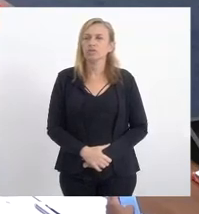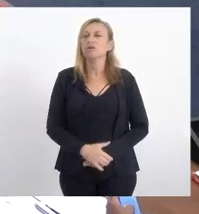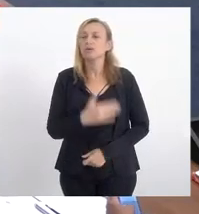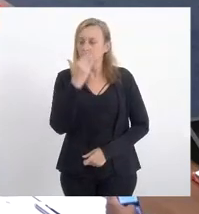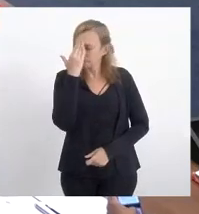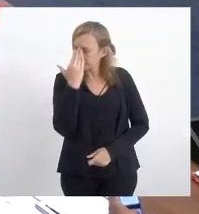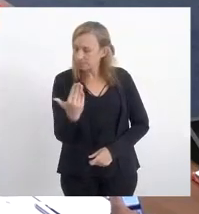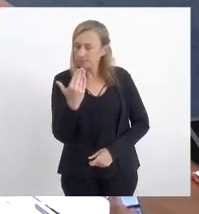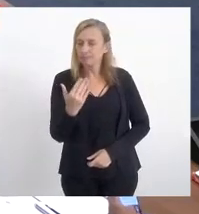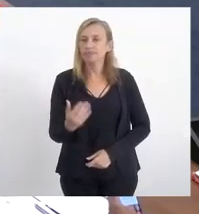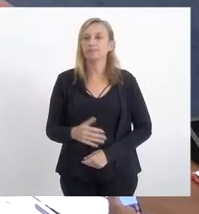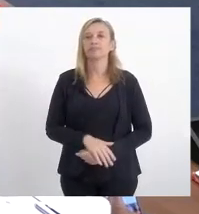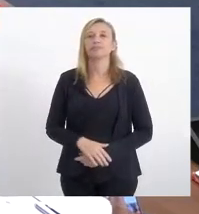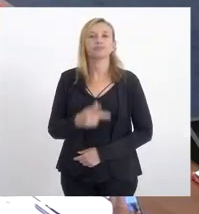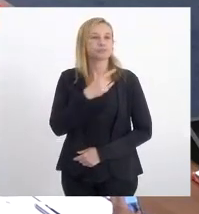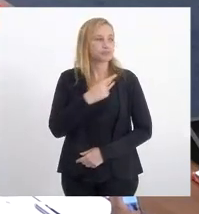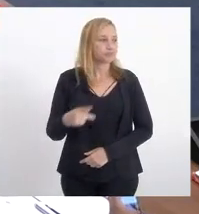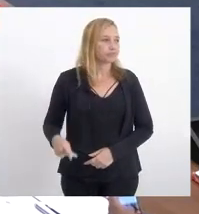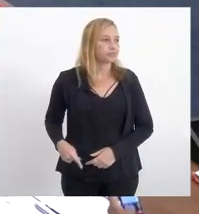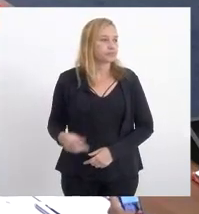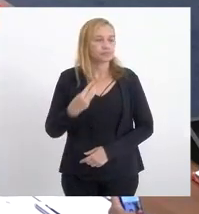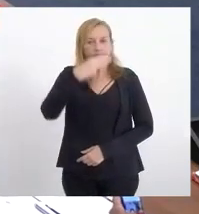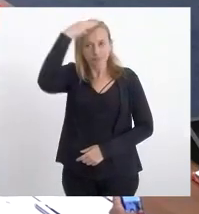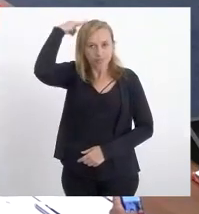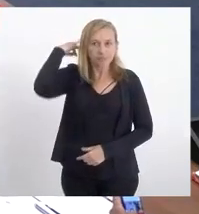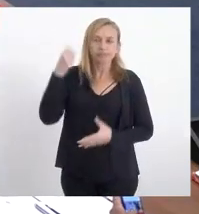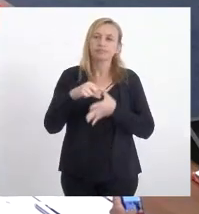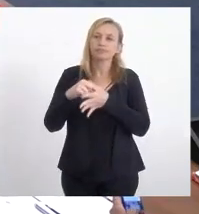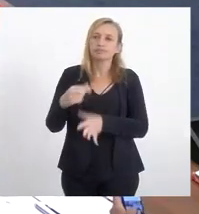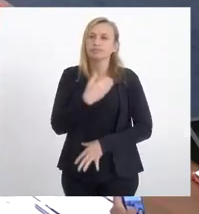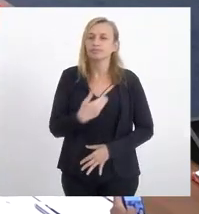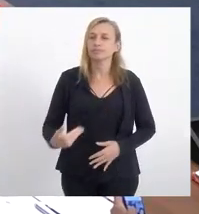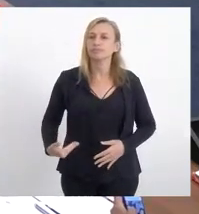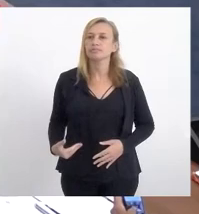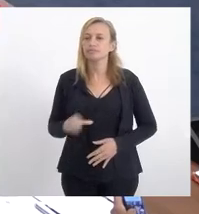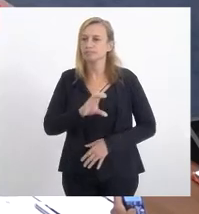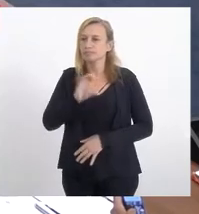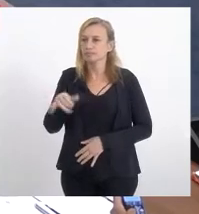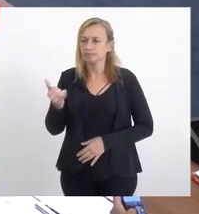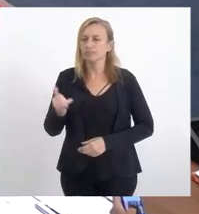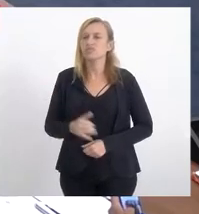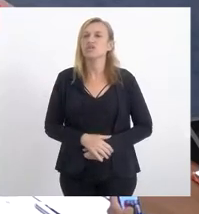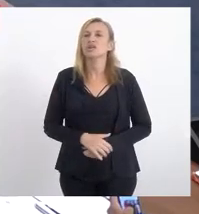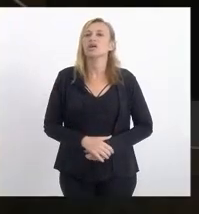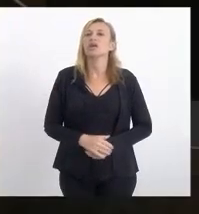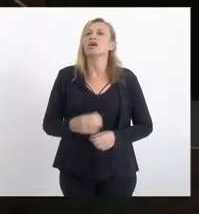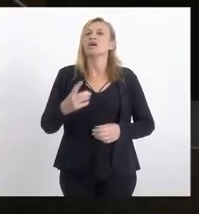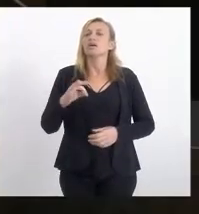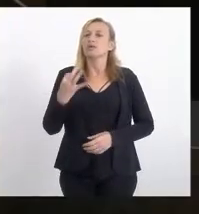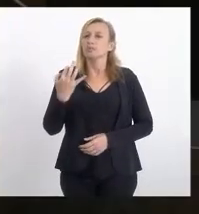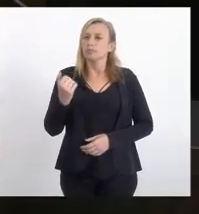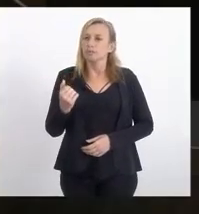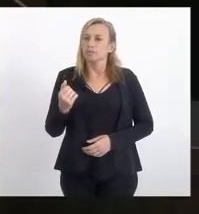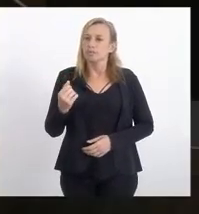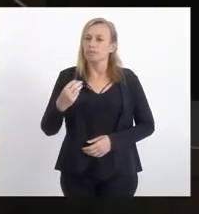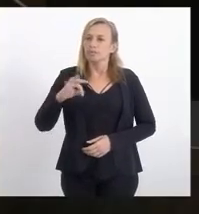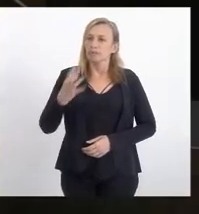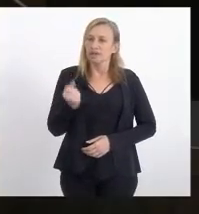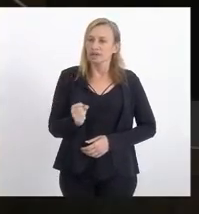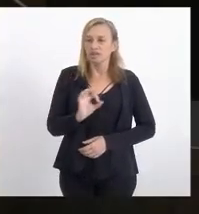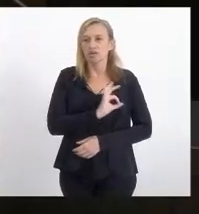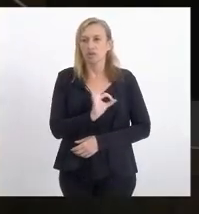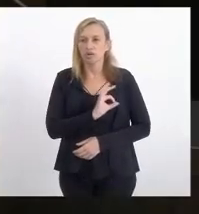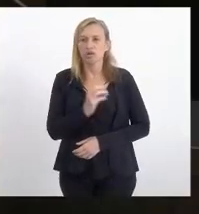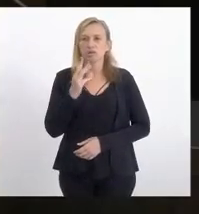obrigado Presidente Márcio Pacheco iscj cumprimentar tá da Mata Rocha dotado Amorim